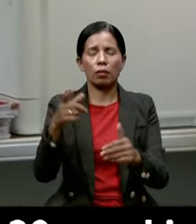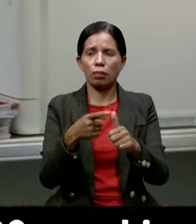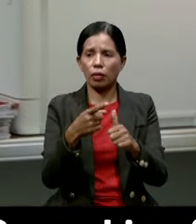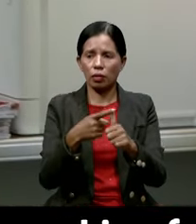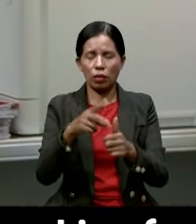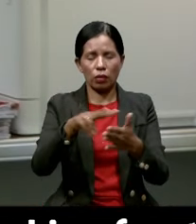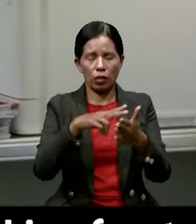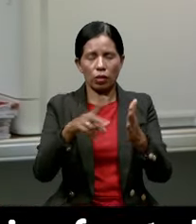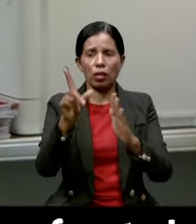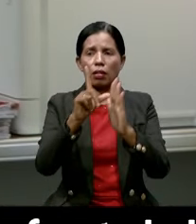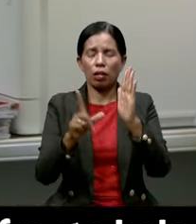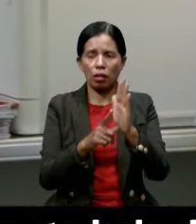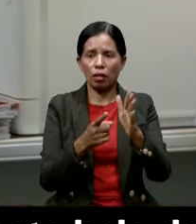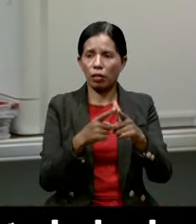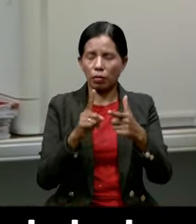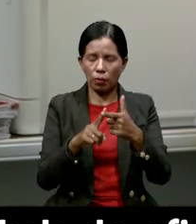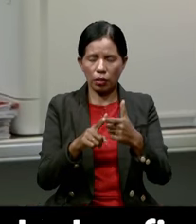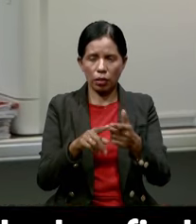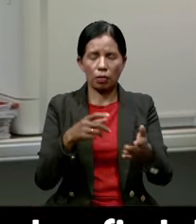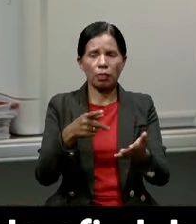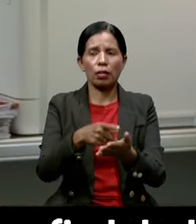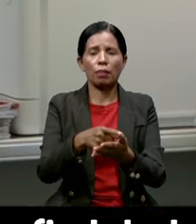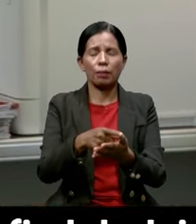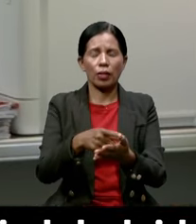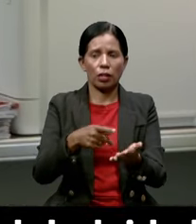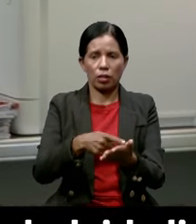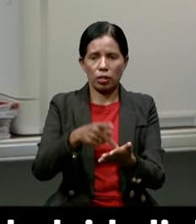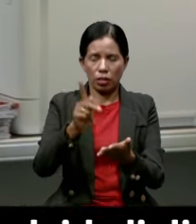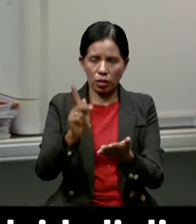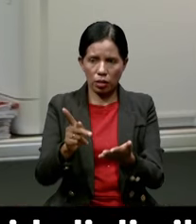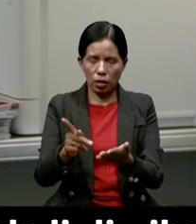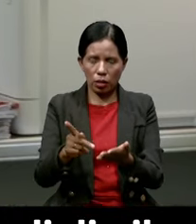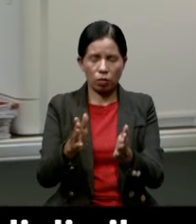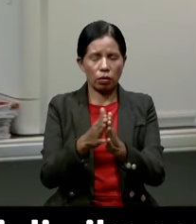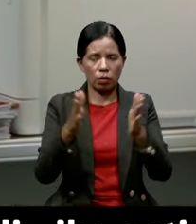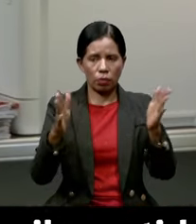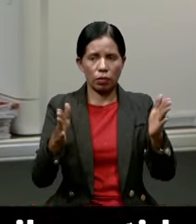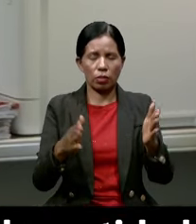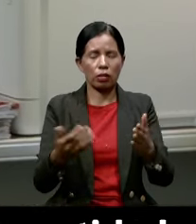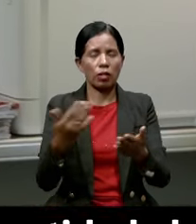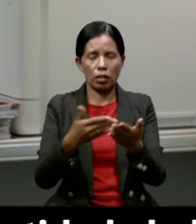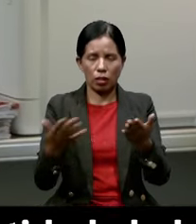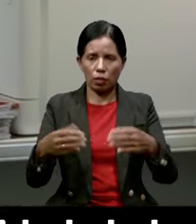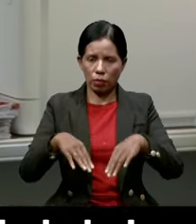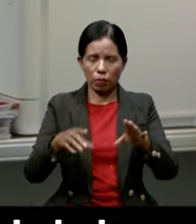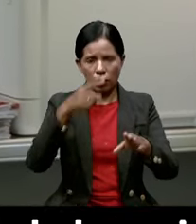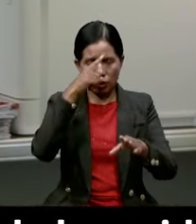violan lei i segundo sira bele multa li fali bot ne sira sira sande de panta ma sira